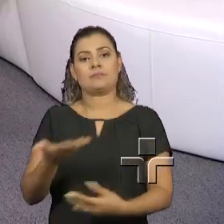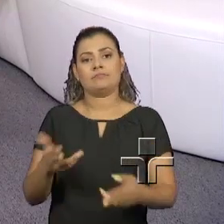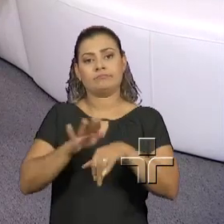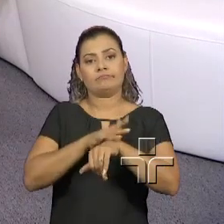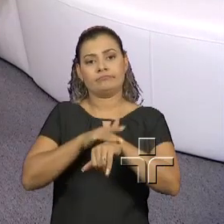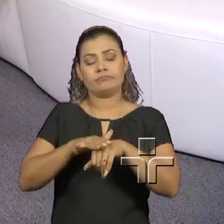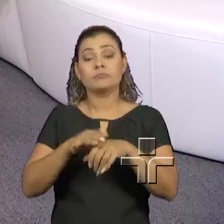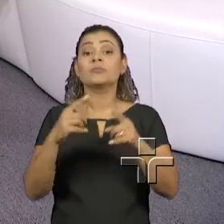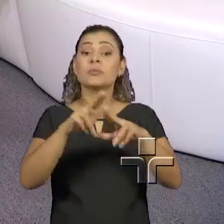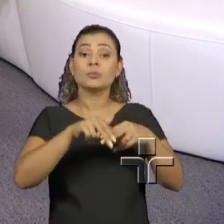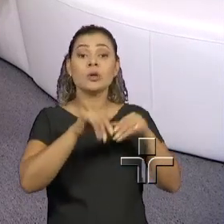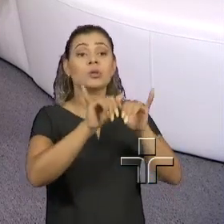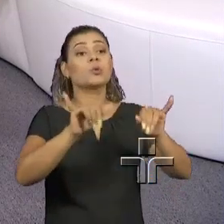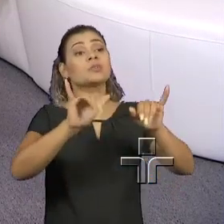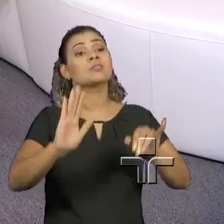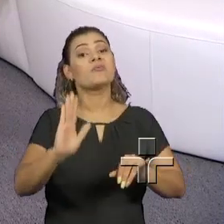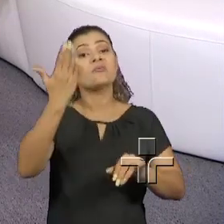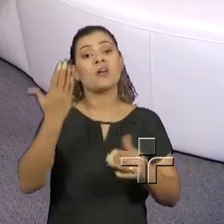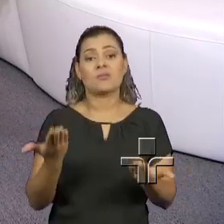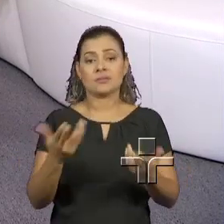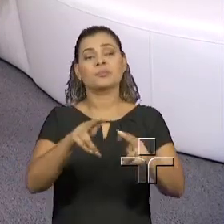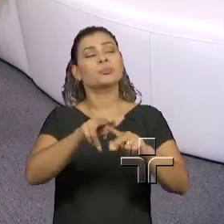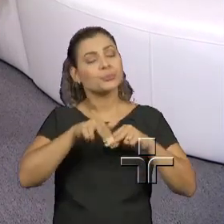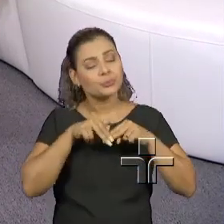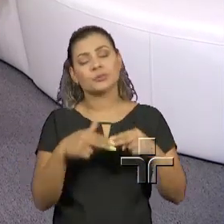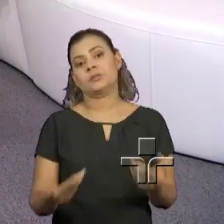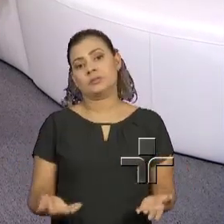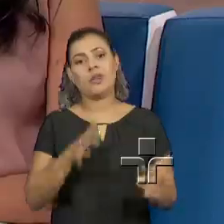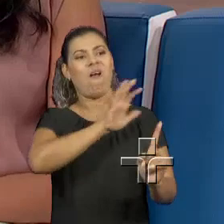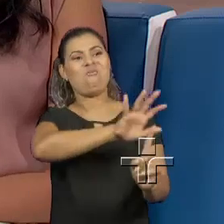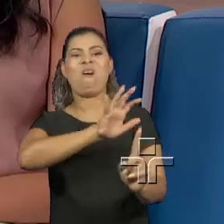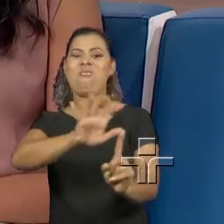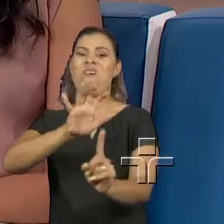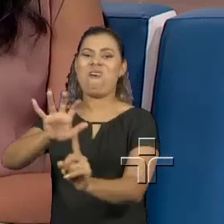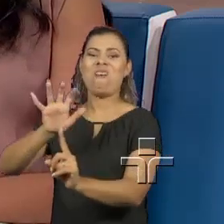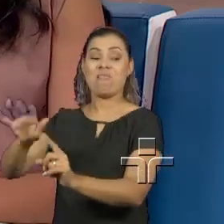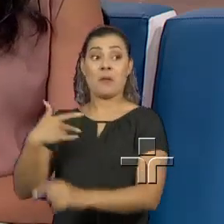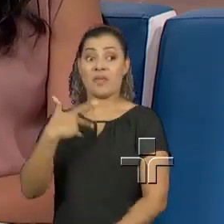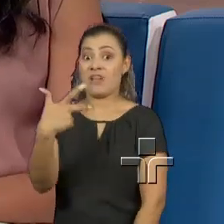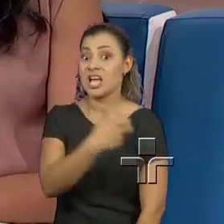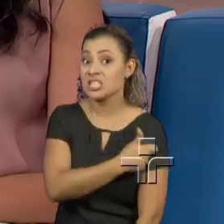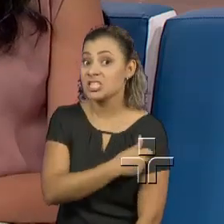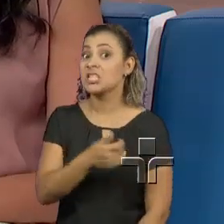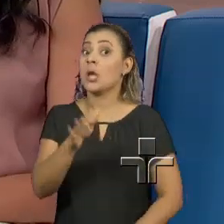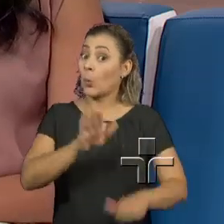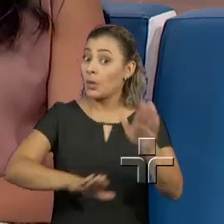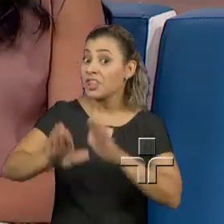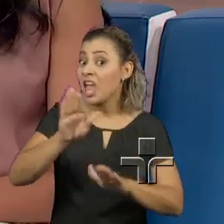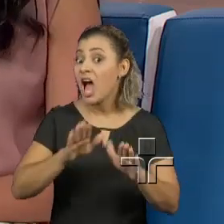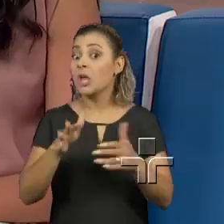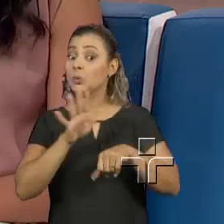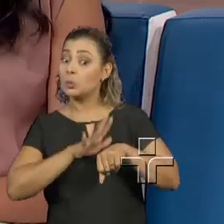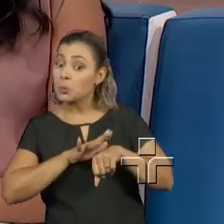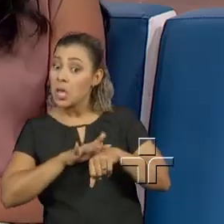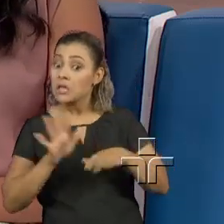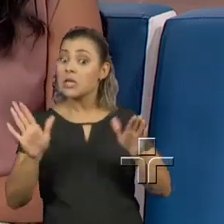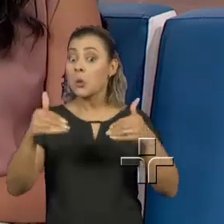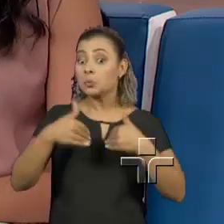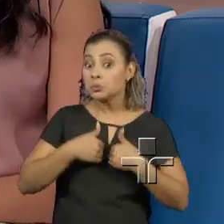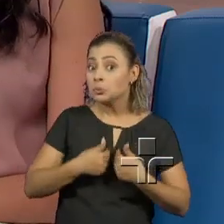fake news, né? Notícias falsas que começam a dizer que a vacina pode provocar doença